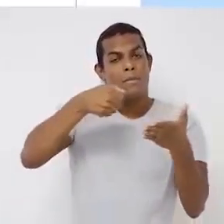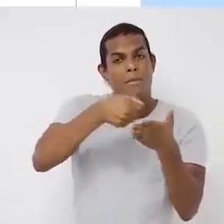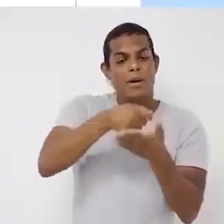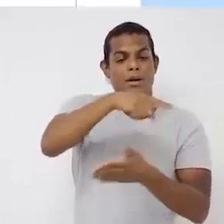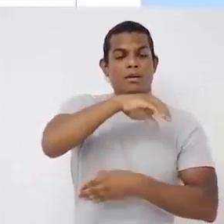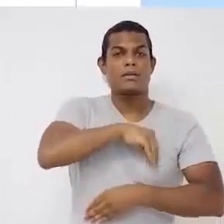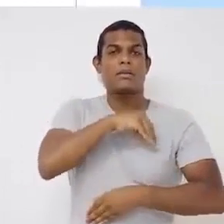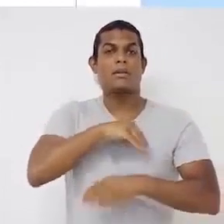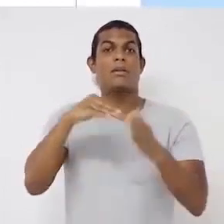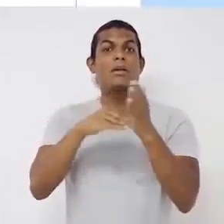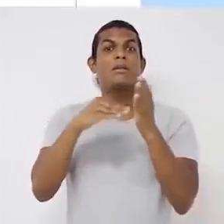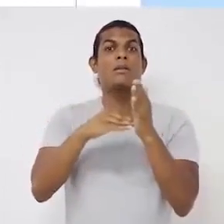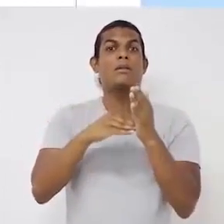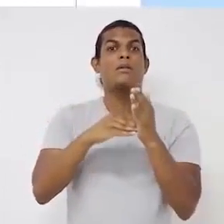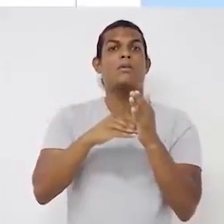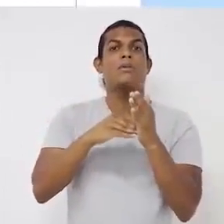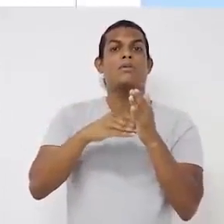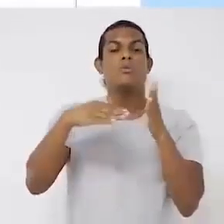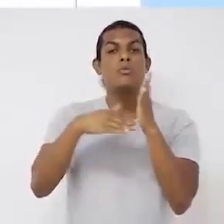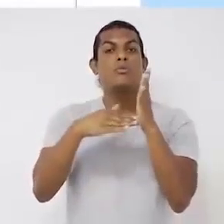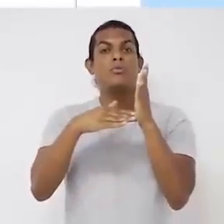útil do mês subsequente,